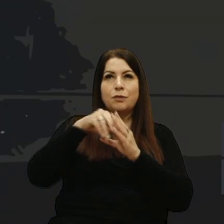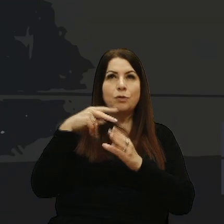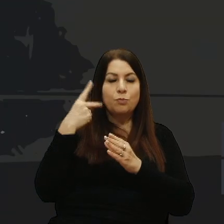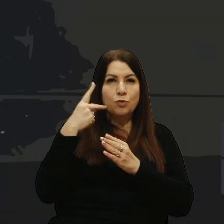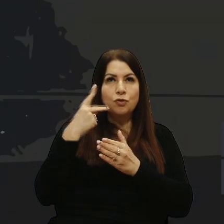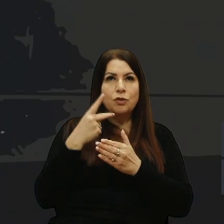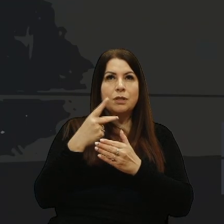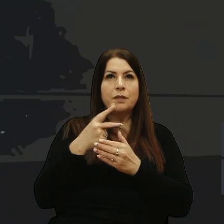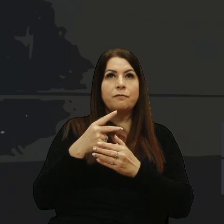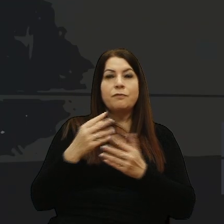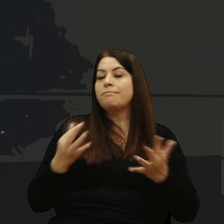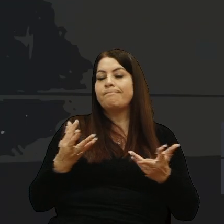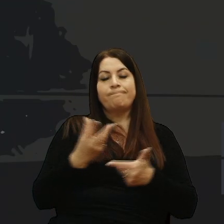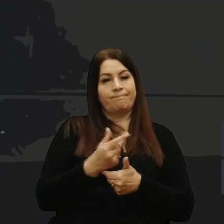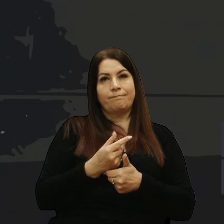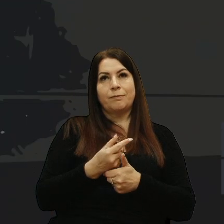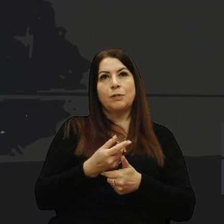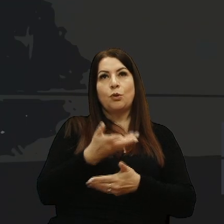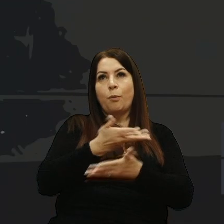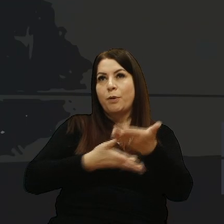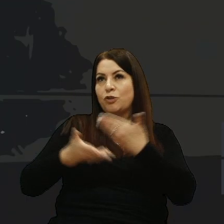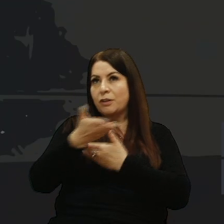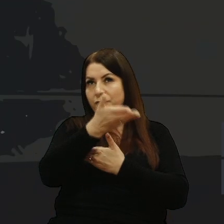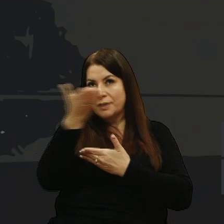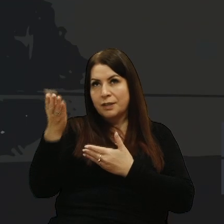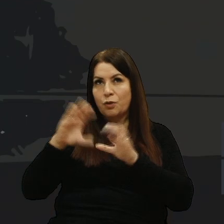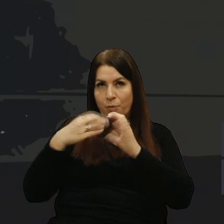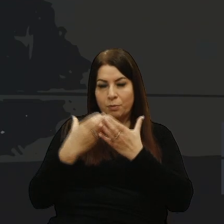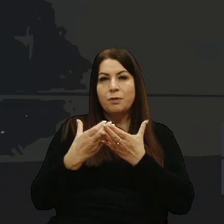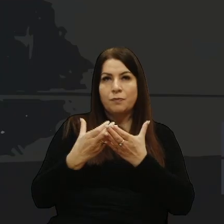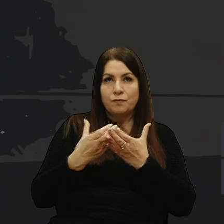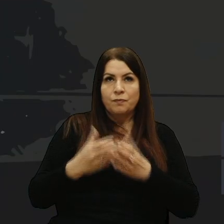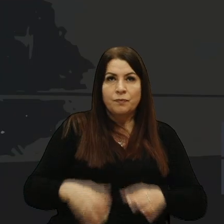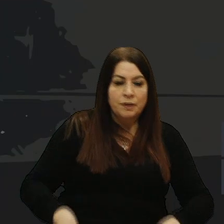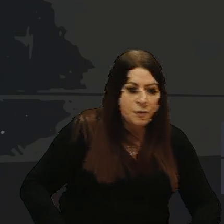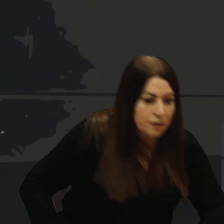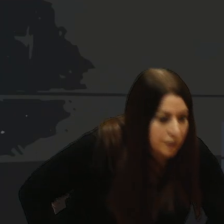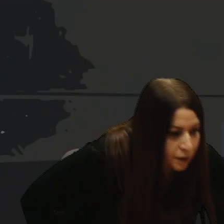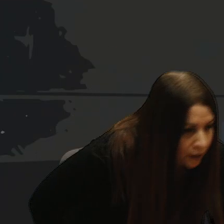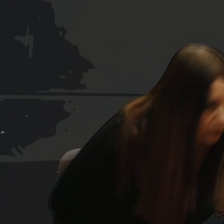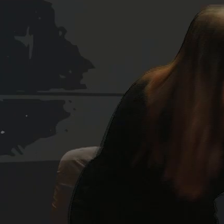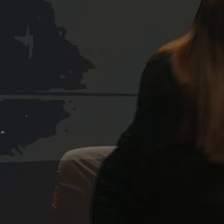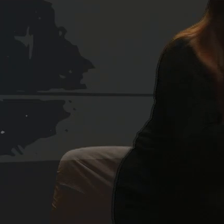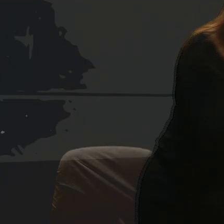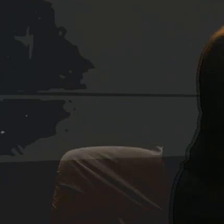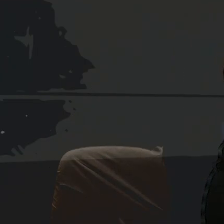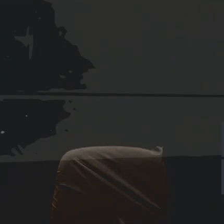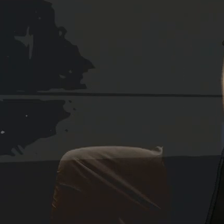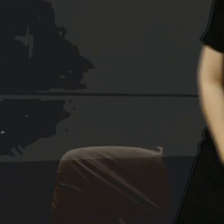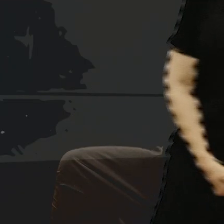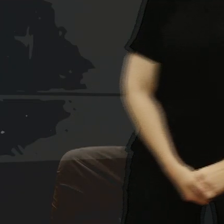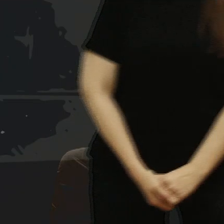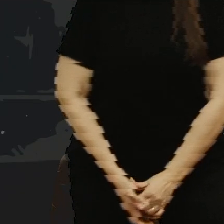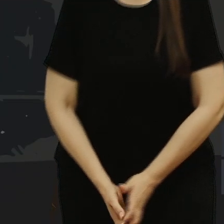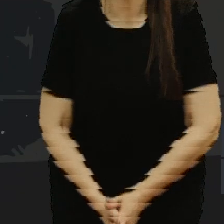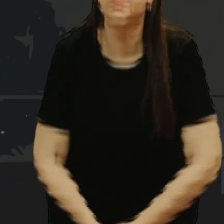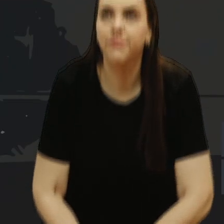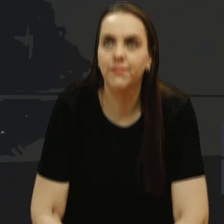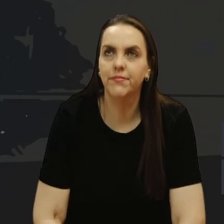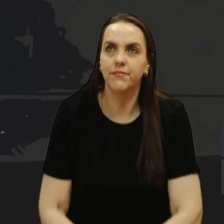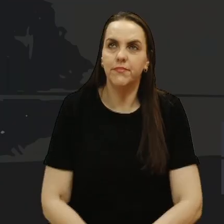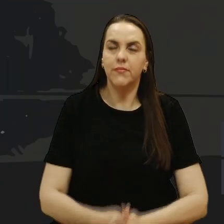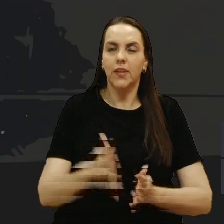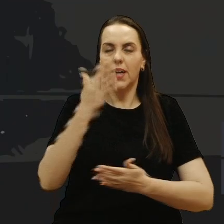política. Foi incrível e eu queria compartilhar aqui com a comunidade, agradecer aos que participaram, as mulheres incríveis que participaram